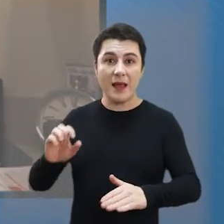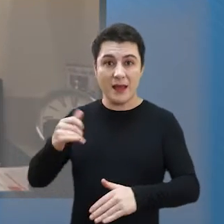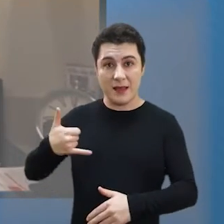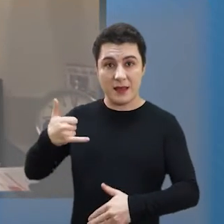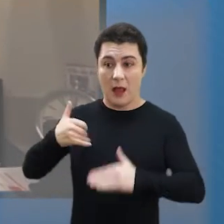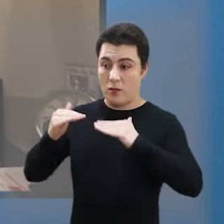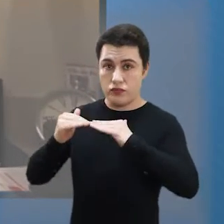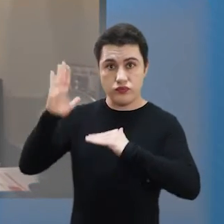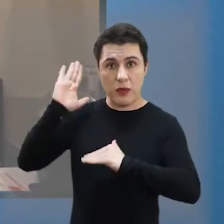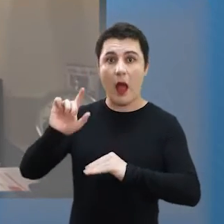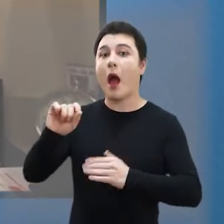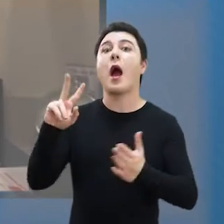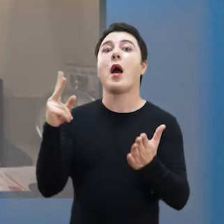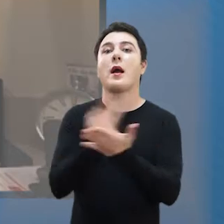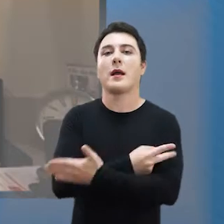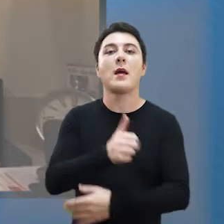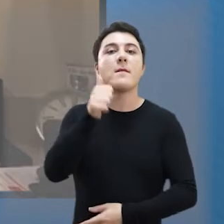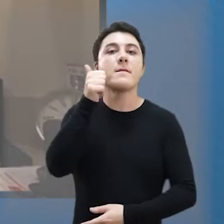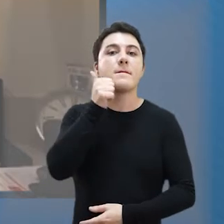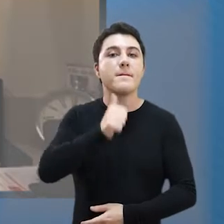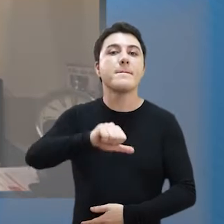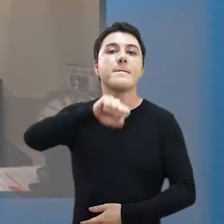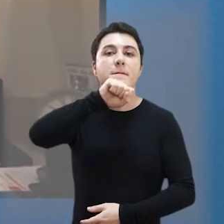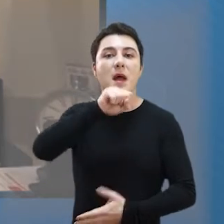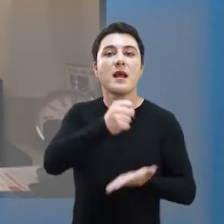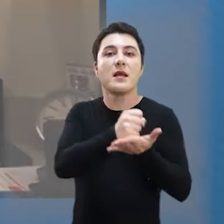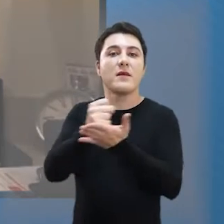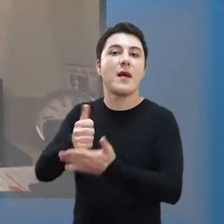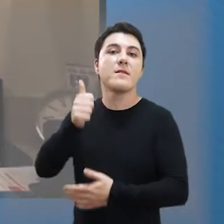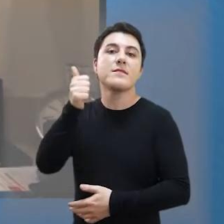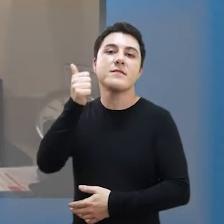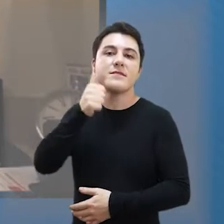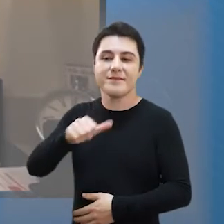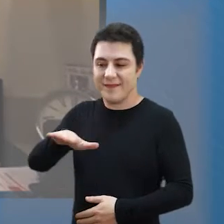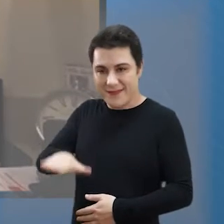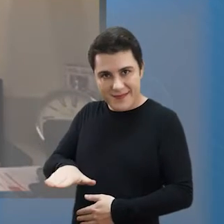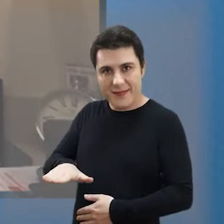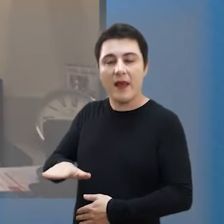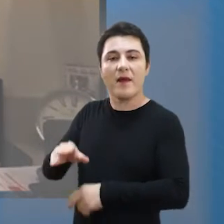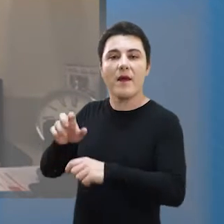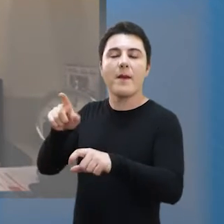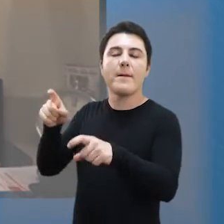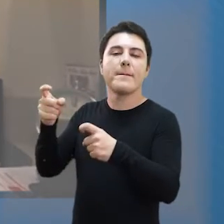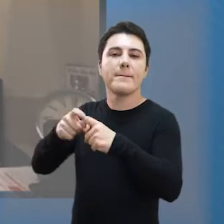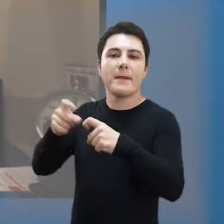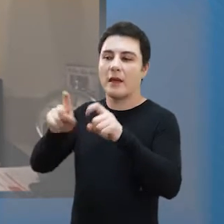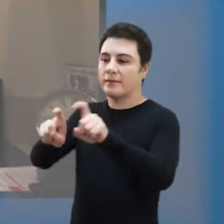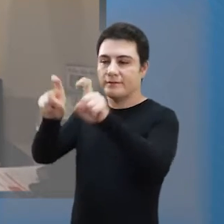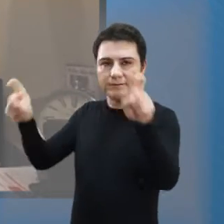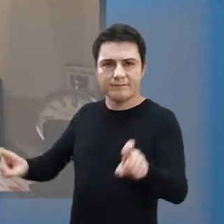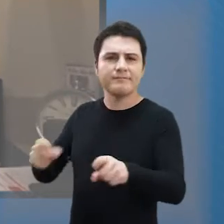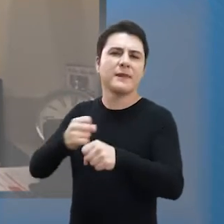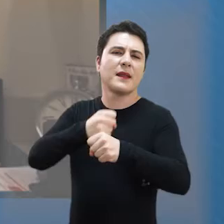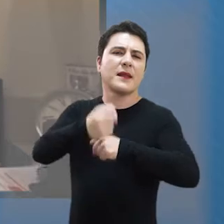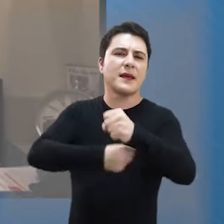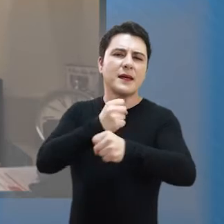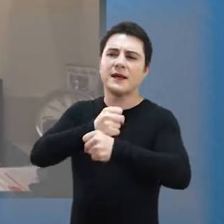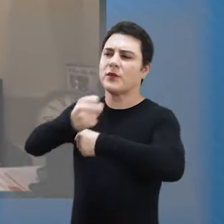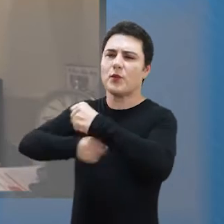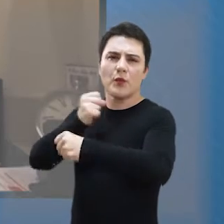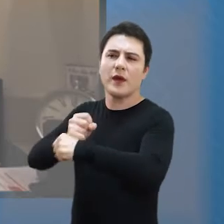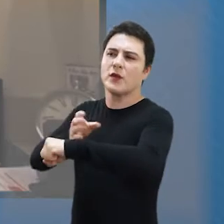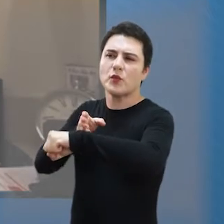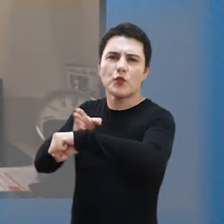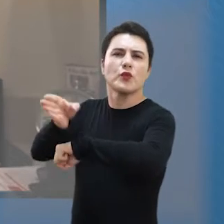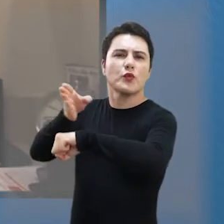10, 11 anos, o que acontece? Geralmente a mãe, ela leva a menina no ginecologista. E aí ela vai lá todo ano fazer a